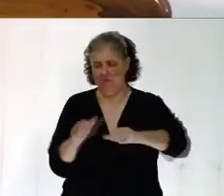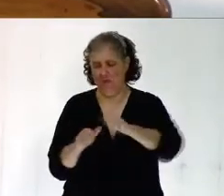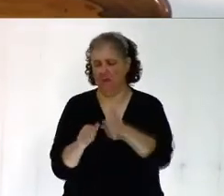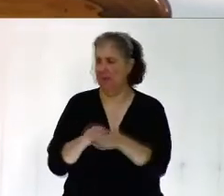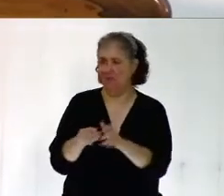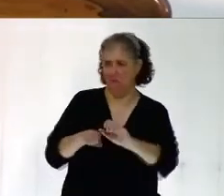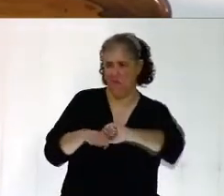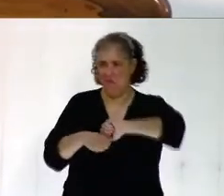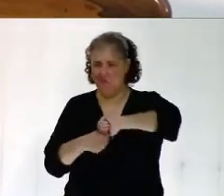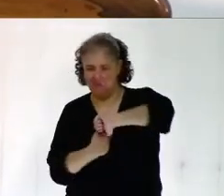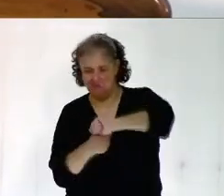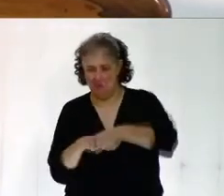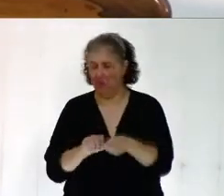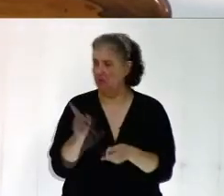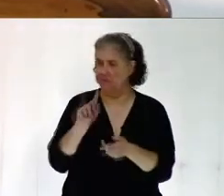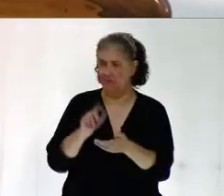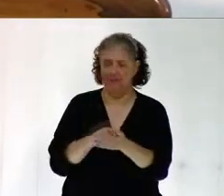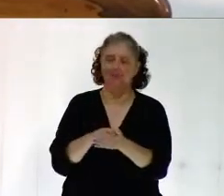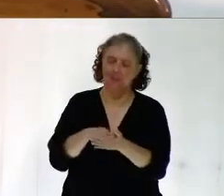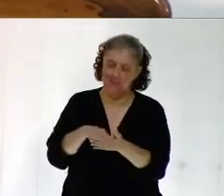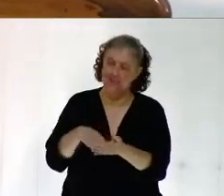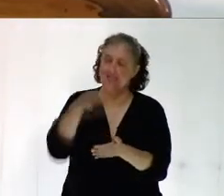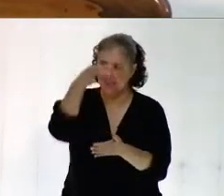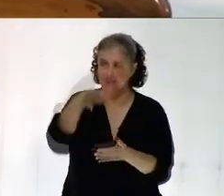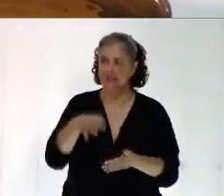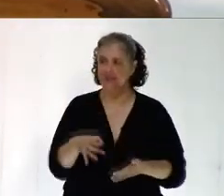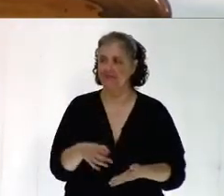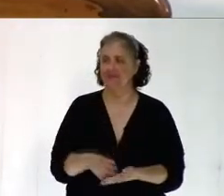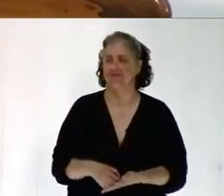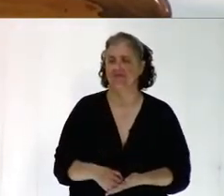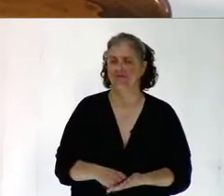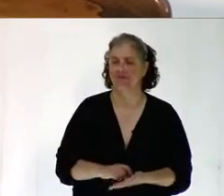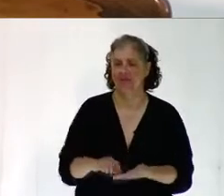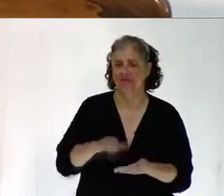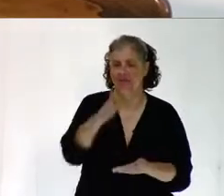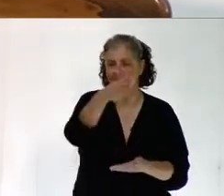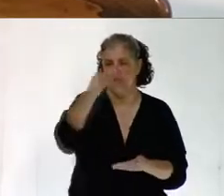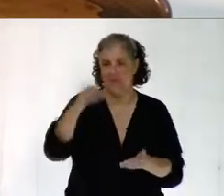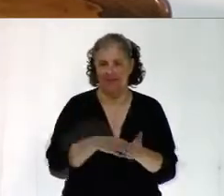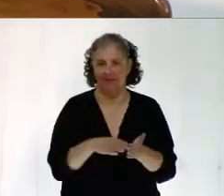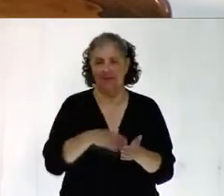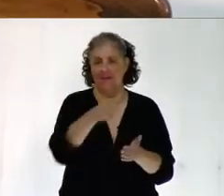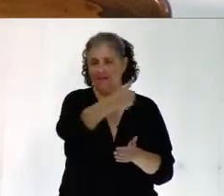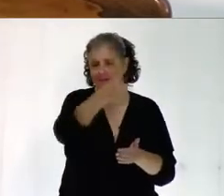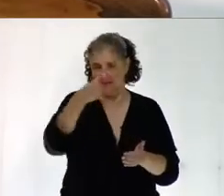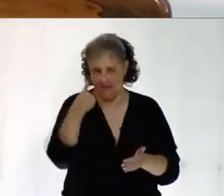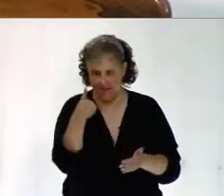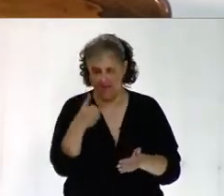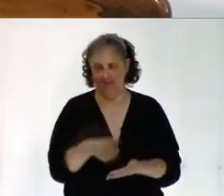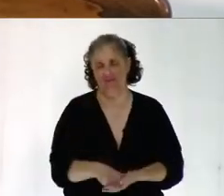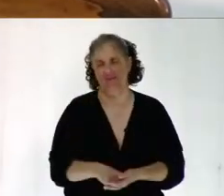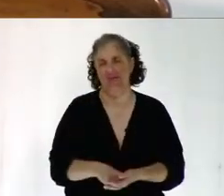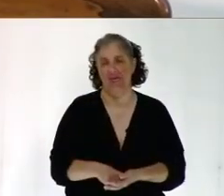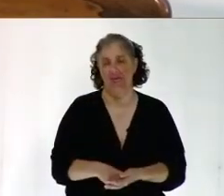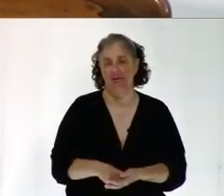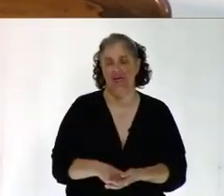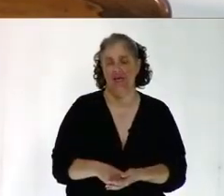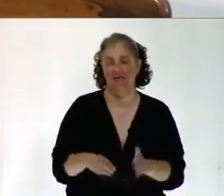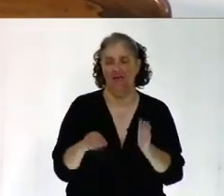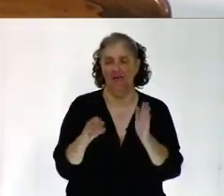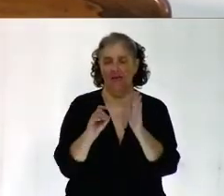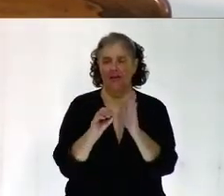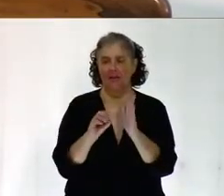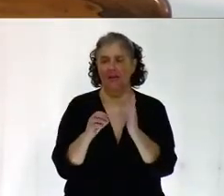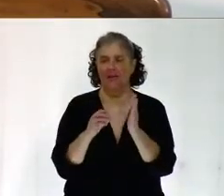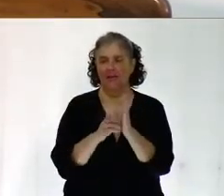capítulo 6 versículos 10 a 16 eu volto novamente a deuteronômio porque a palavra de jesus